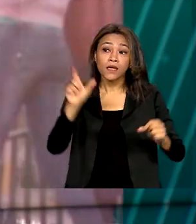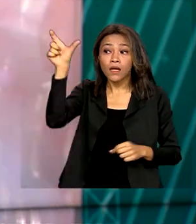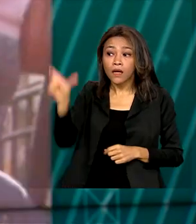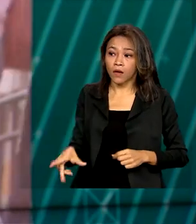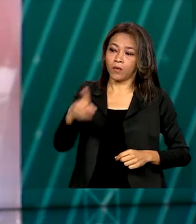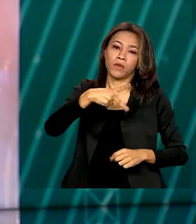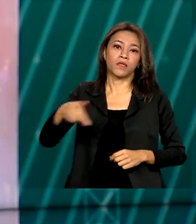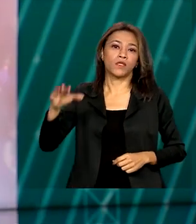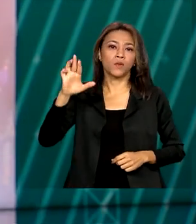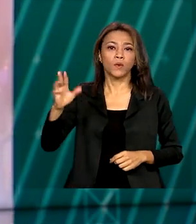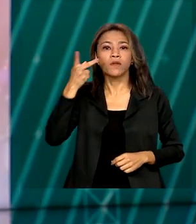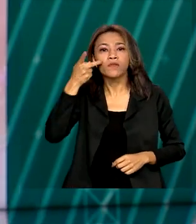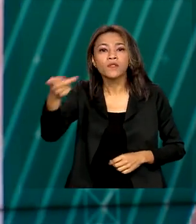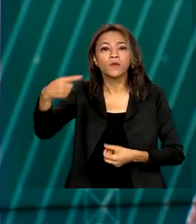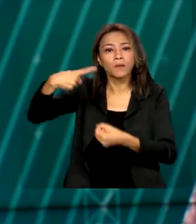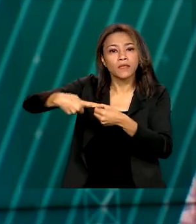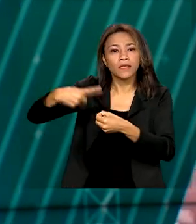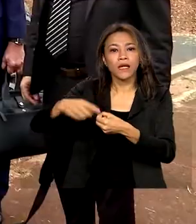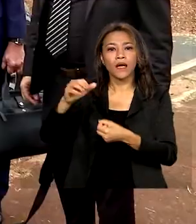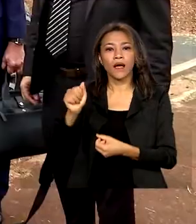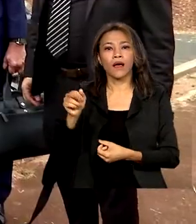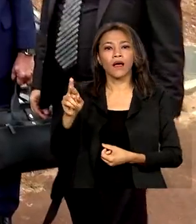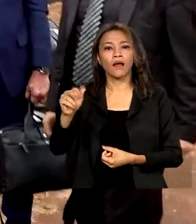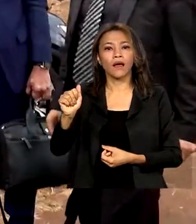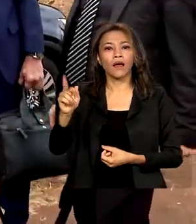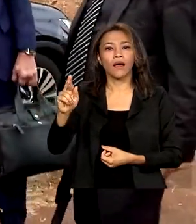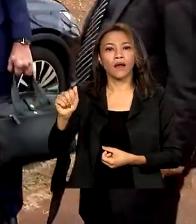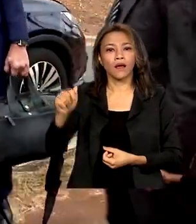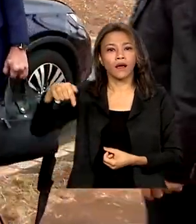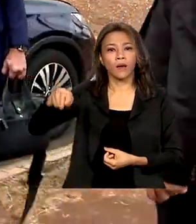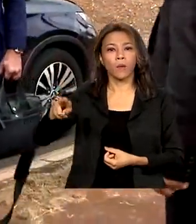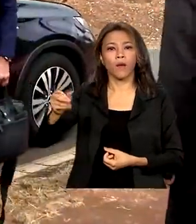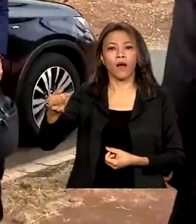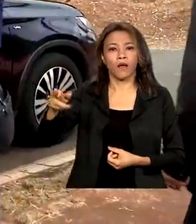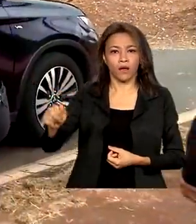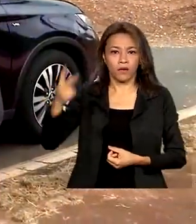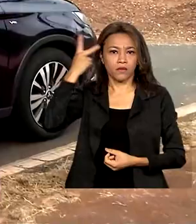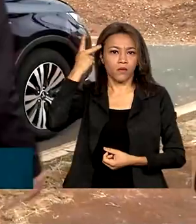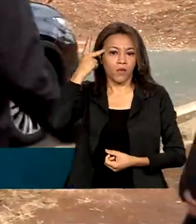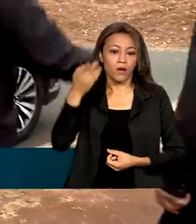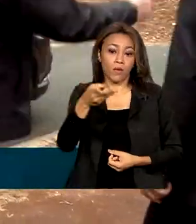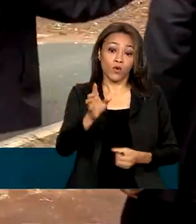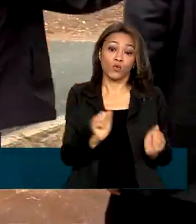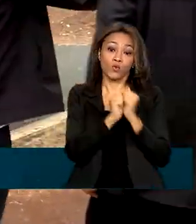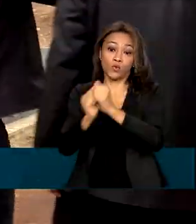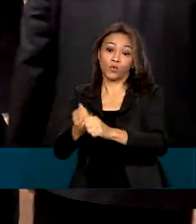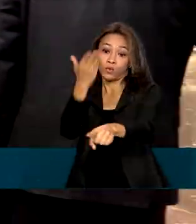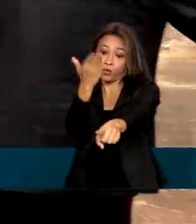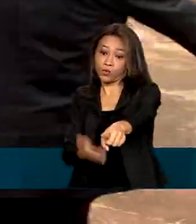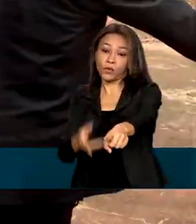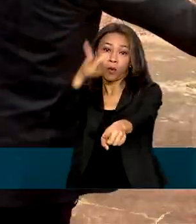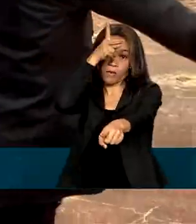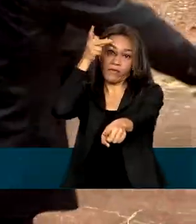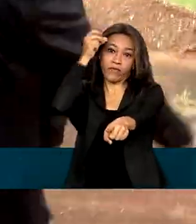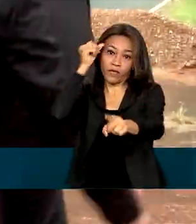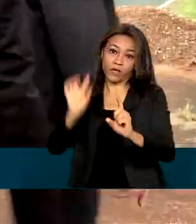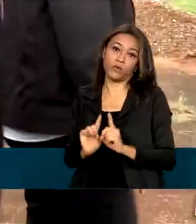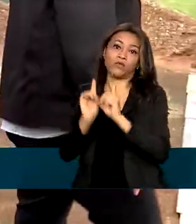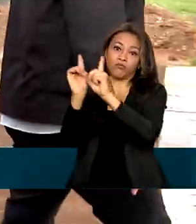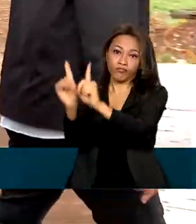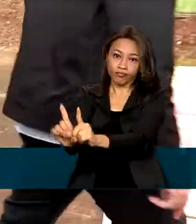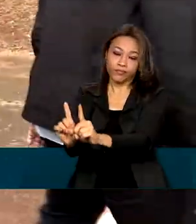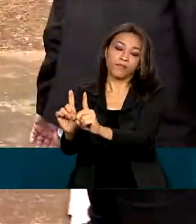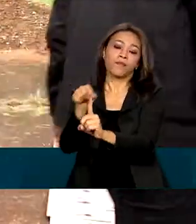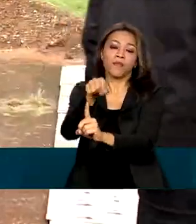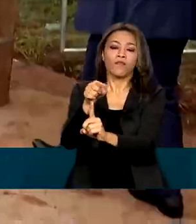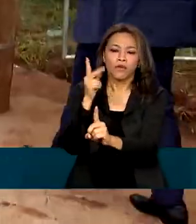afetadas pelas fortes chuvas na região. Acompanhado pelo prefeito de Araraquara, Edinho Silva, Lula foi ao local em